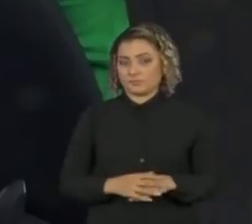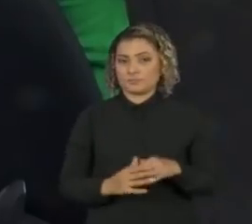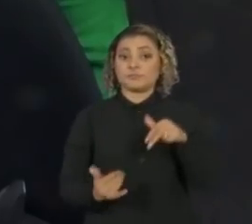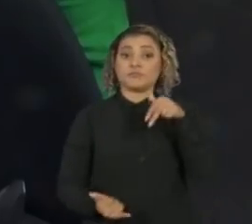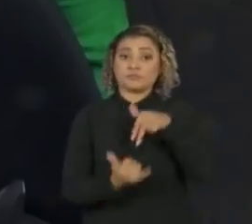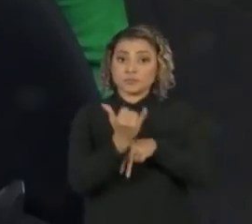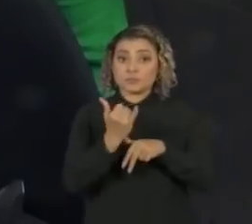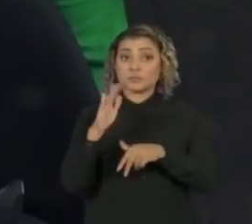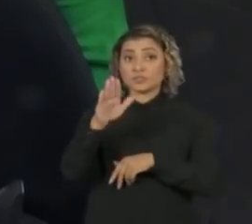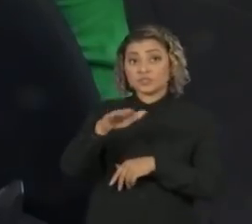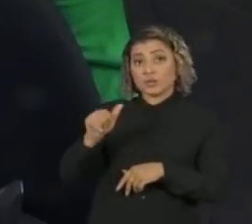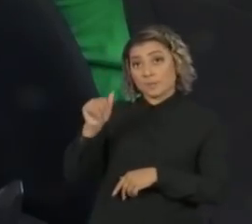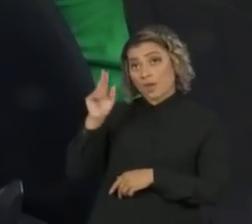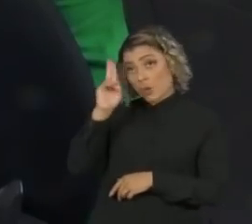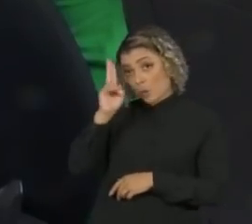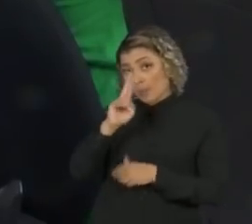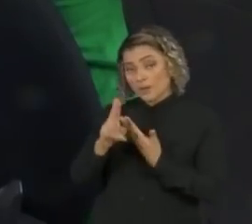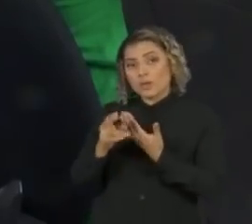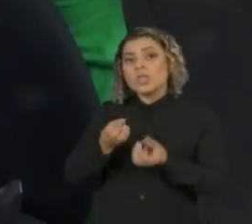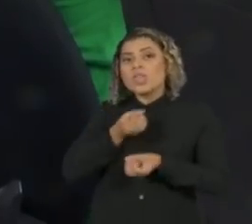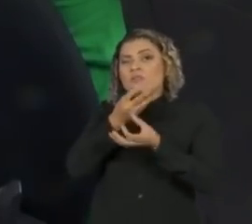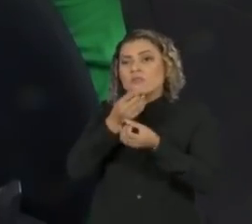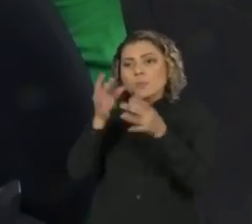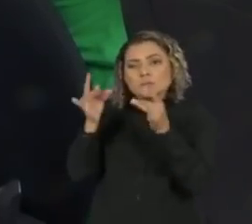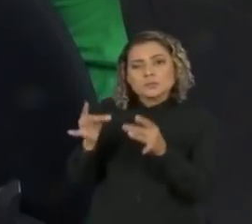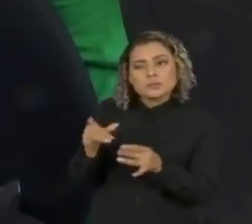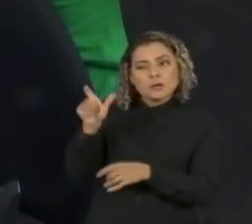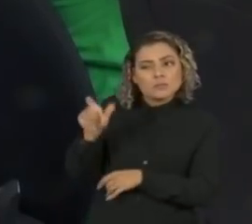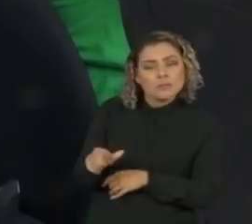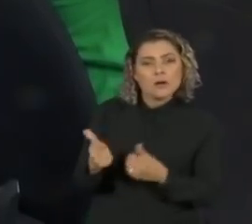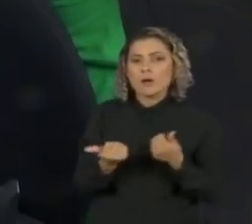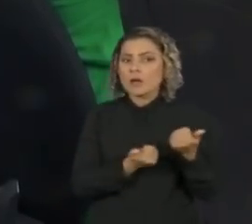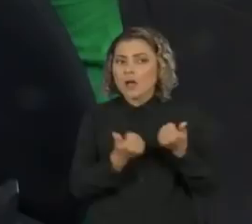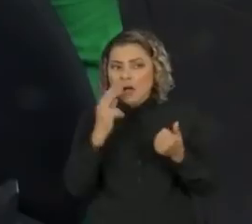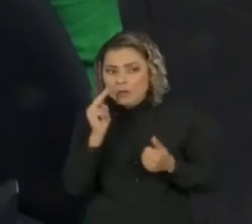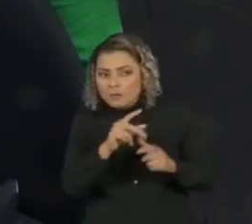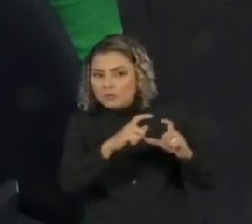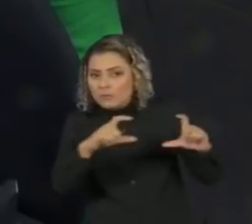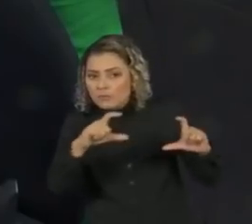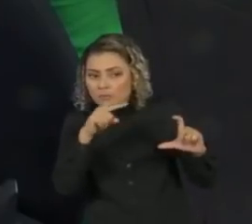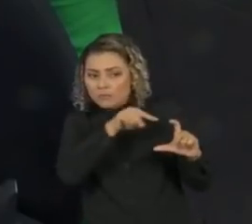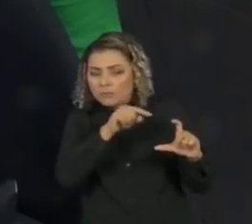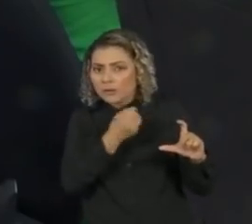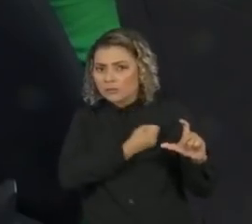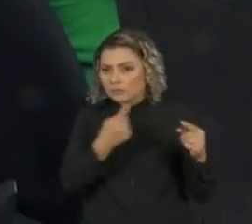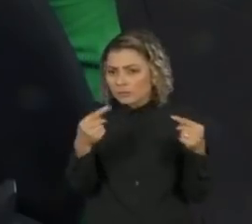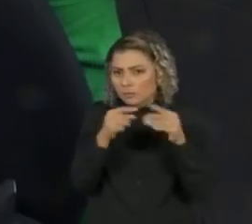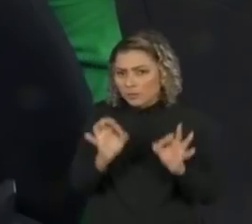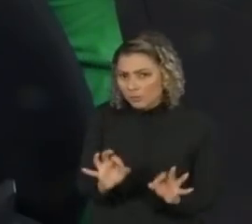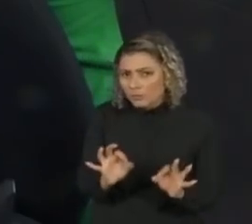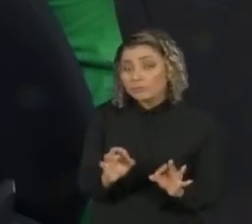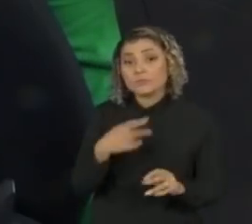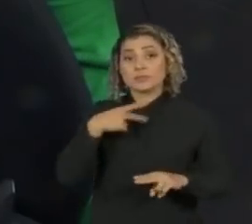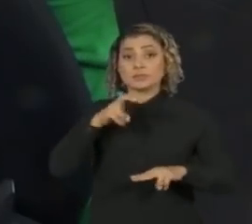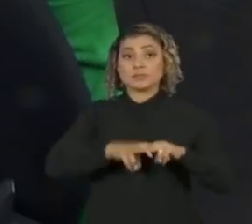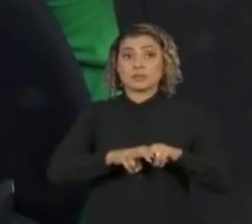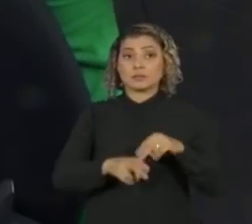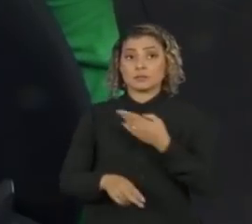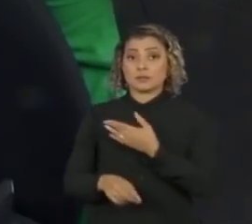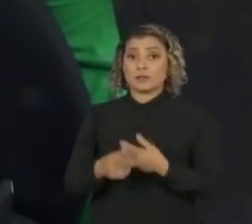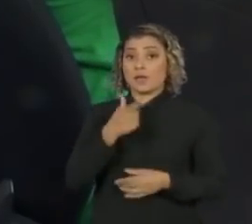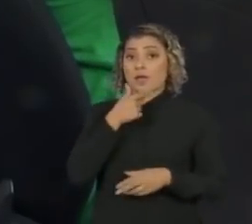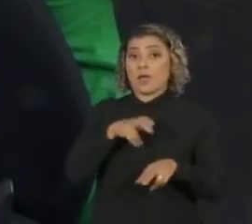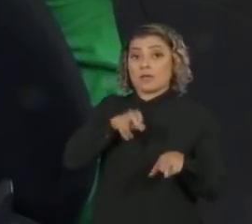um carro pelo aplicativo, cheque os dados do motorista e do veículo, como a placa, por exemplo. Ao entrar, sente-se atrás